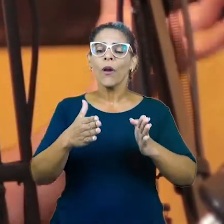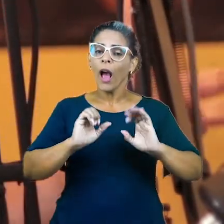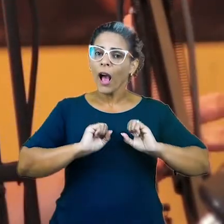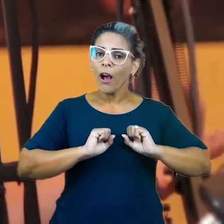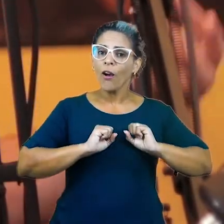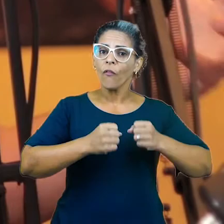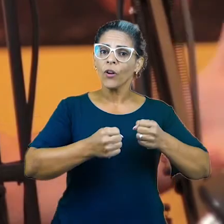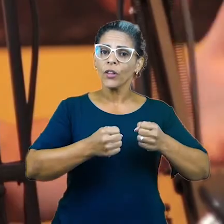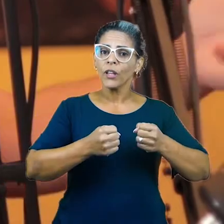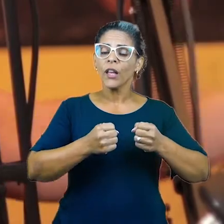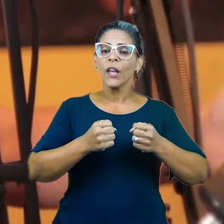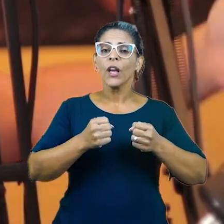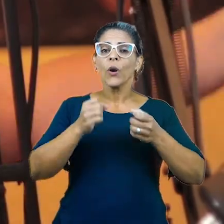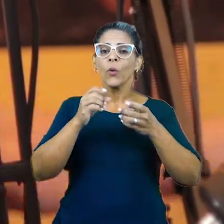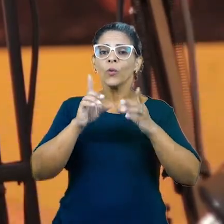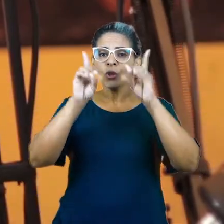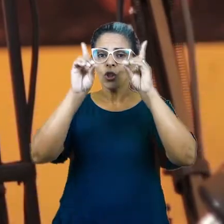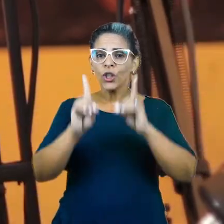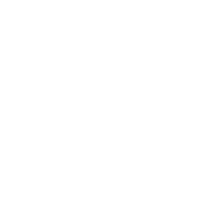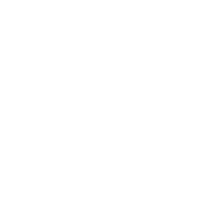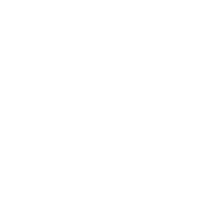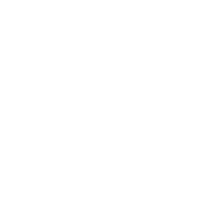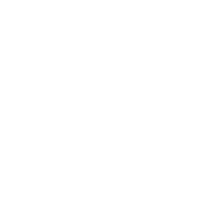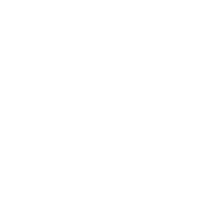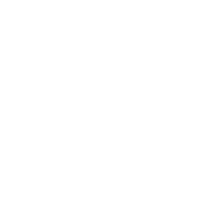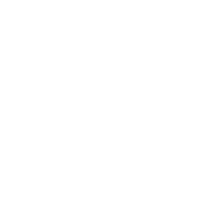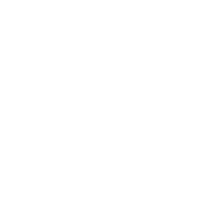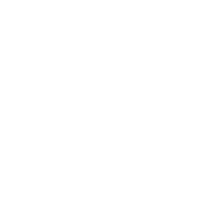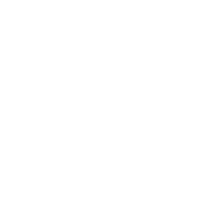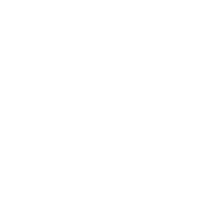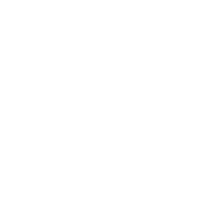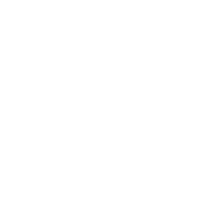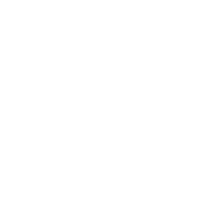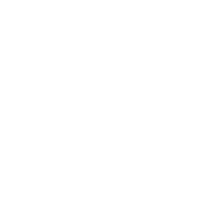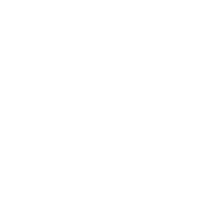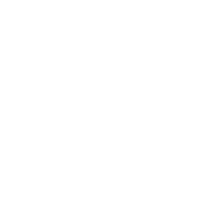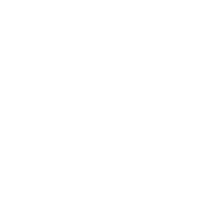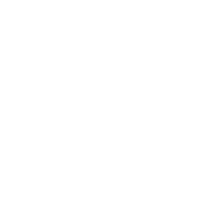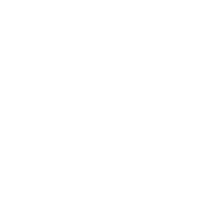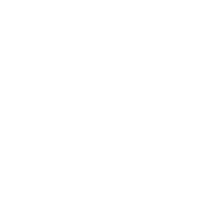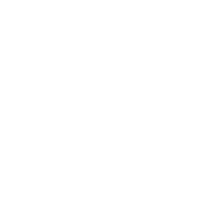que é o caminho? O caminho é fortalecer o Estado democrático de direito. Pode, pô.